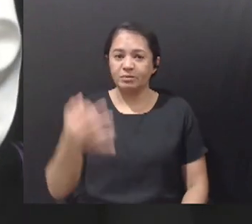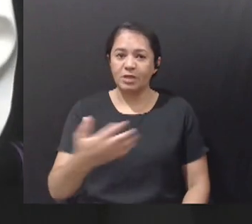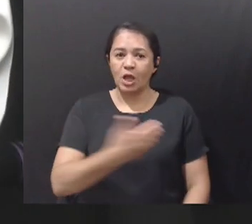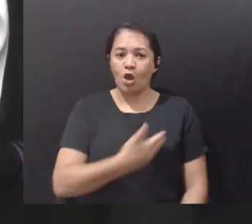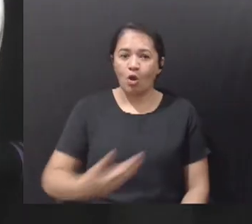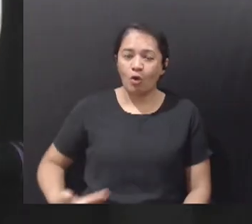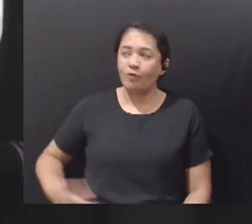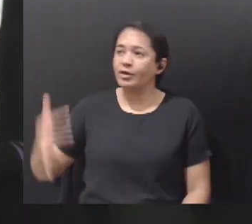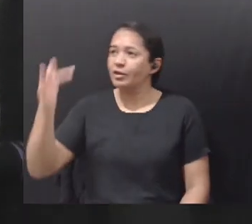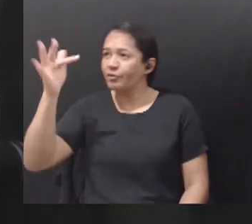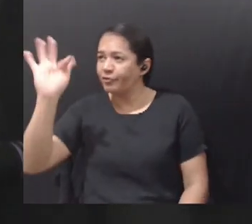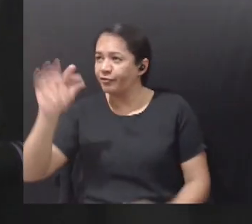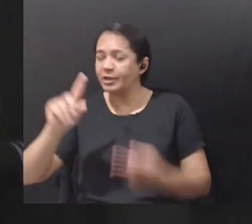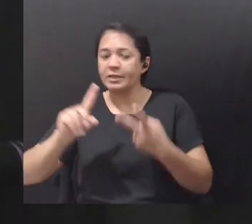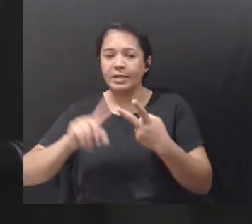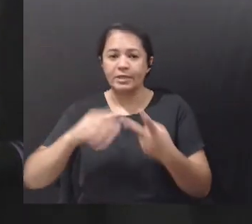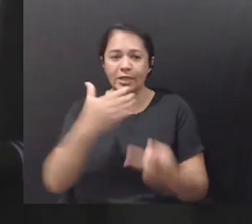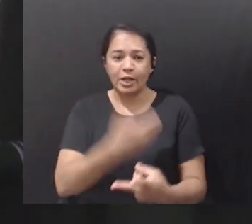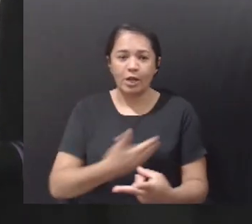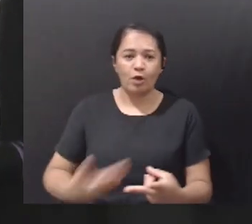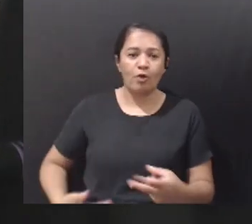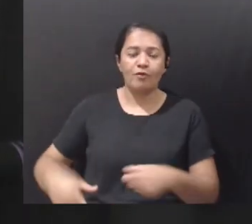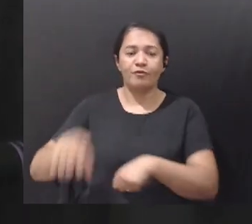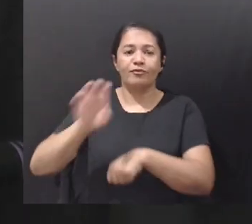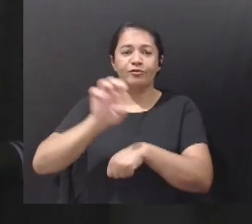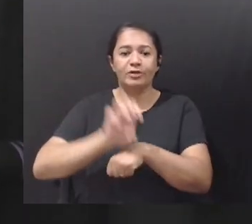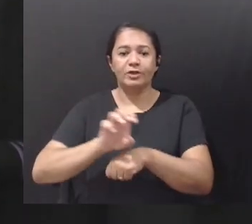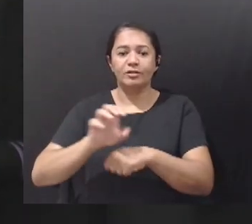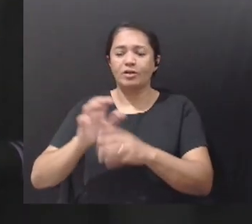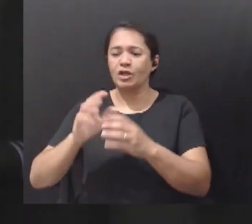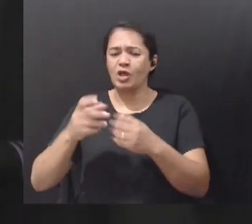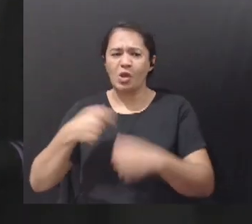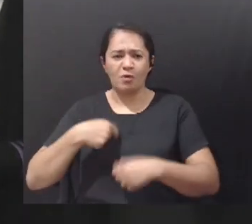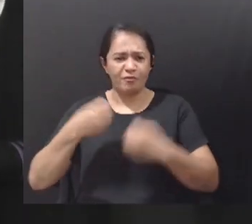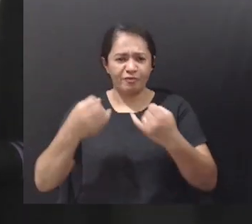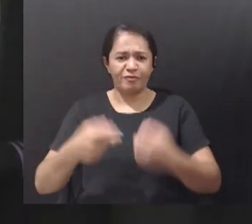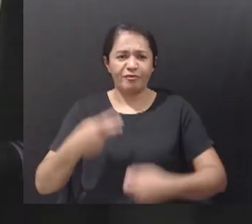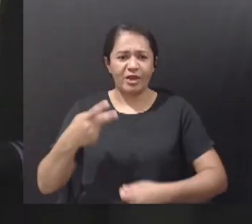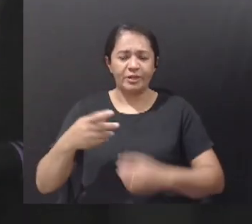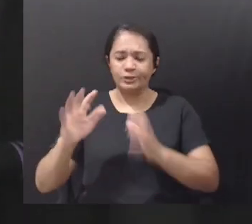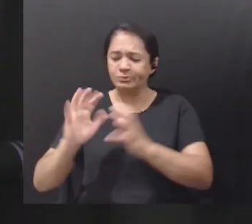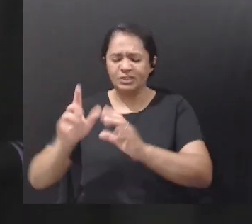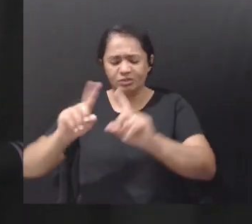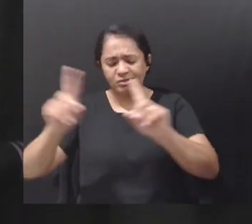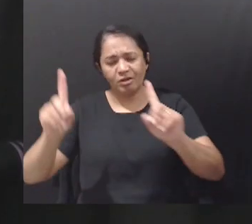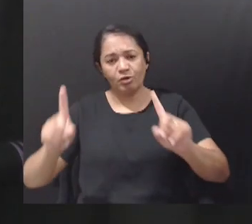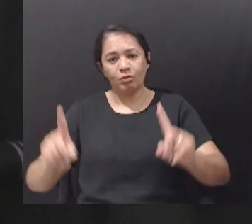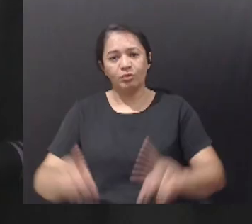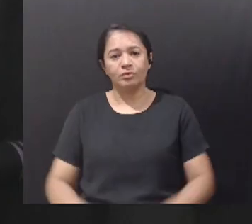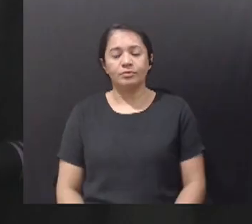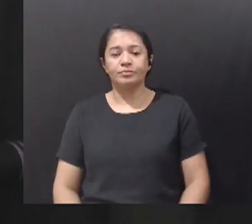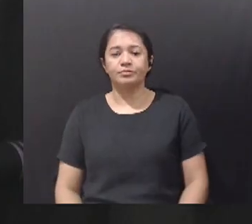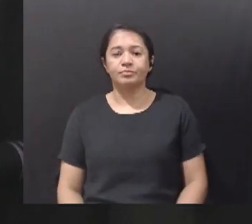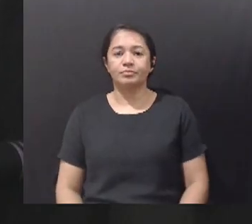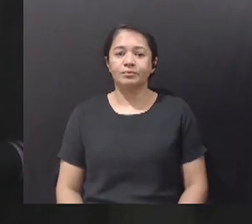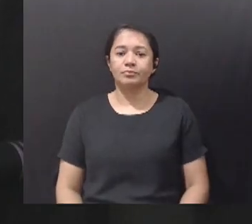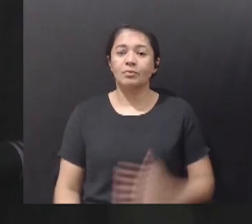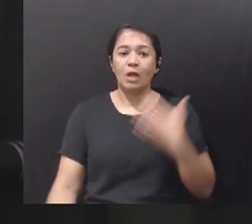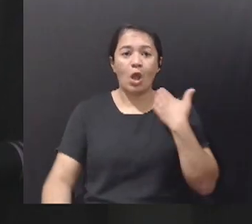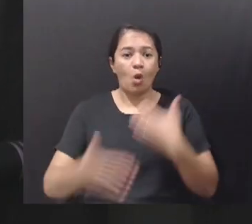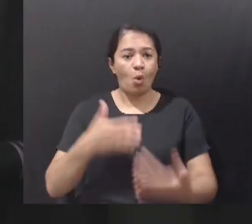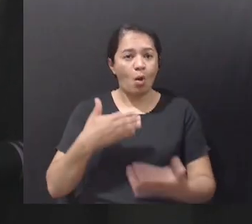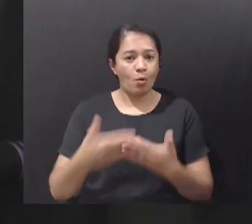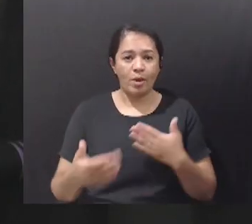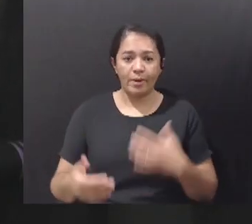seja governos estaduais, não estou falando partidariamente aqui, estou falando, né, de partidos políticos em geral, porque hoje existe uma